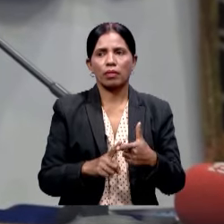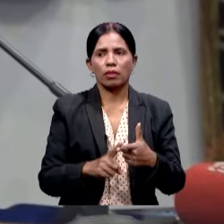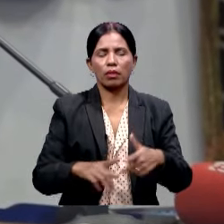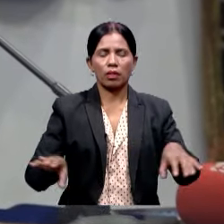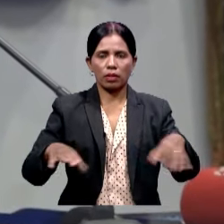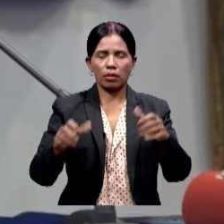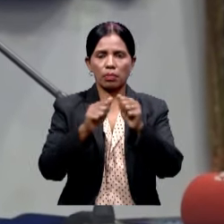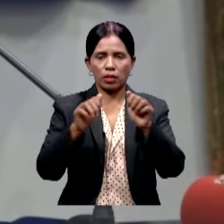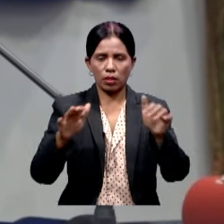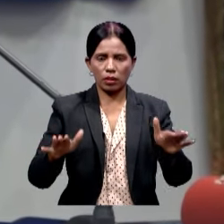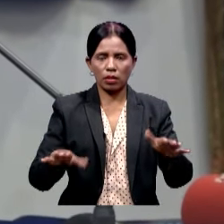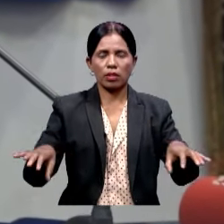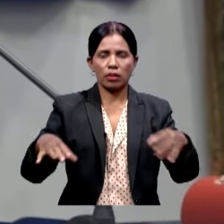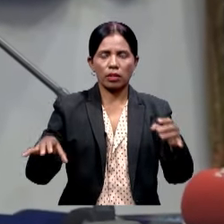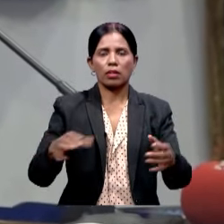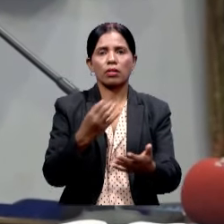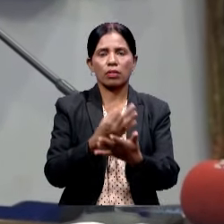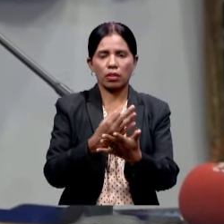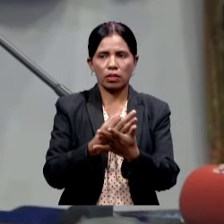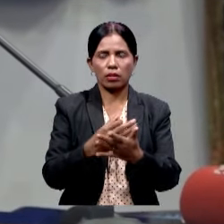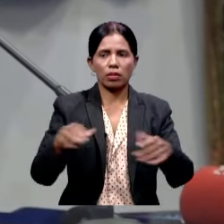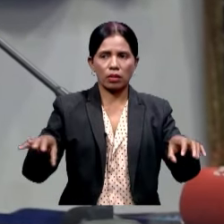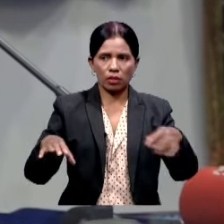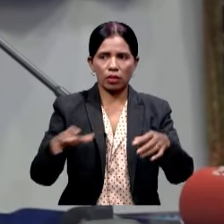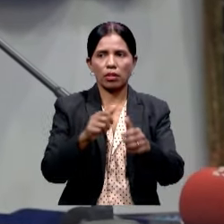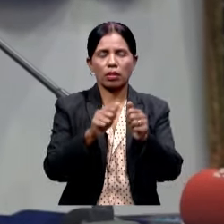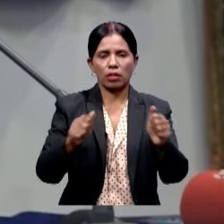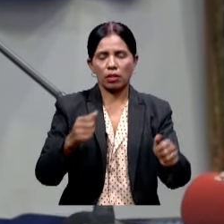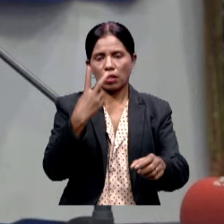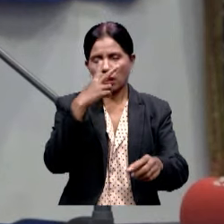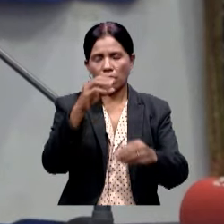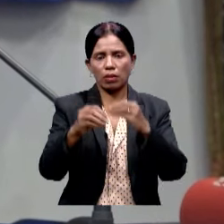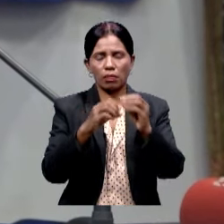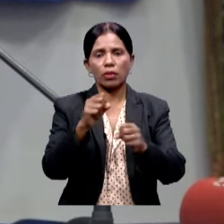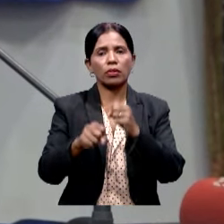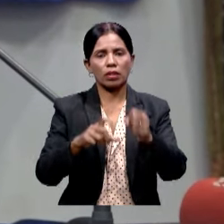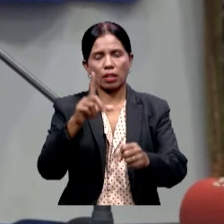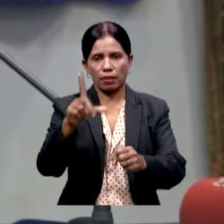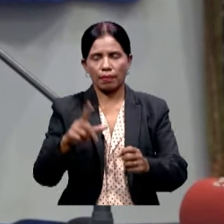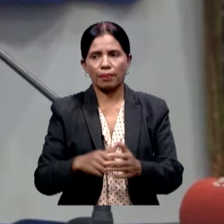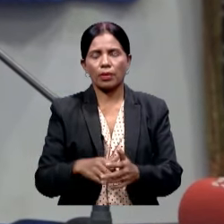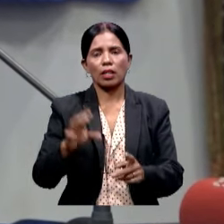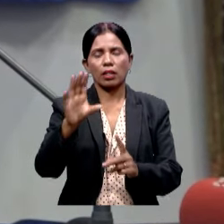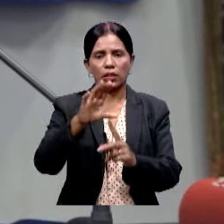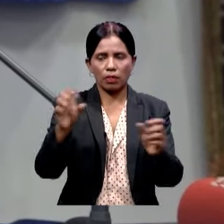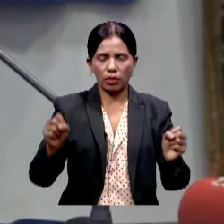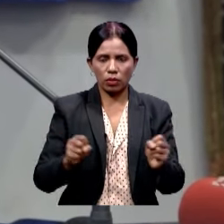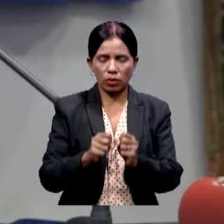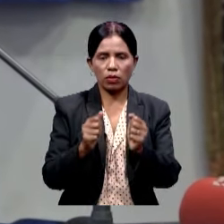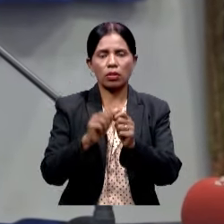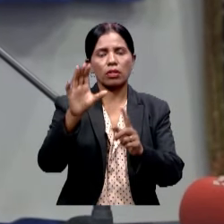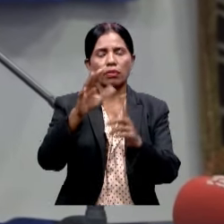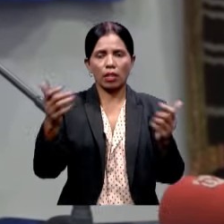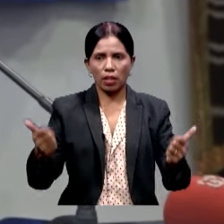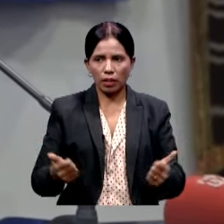serviço administração, serviços finanças, serviços assuntos sociais. Non é sefi sucos ou sefi aldeia sira,